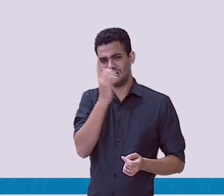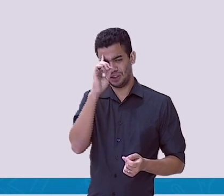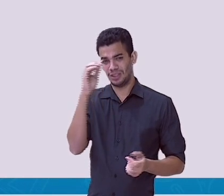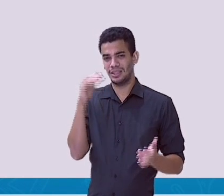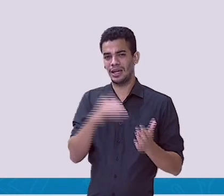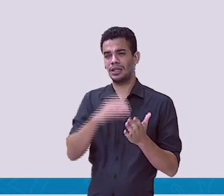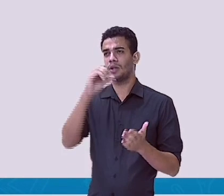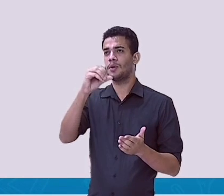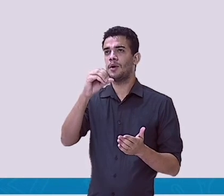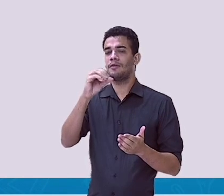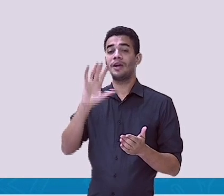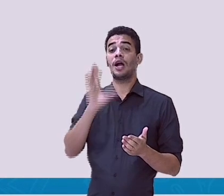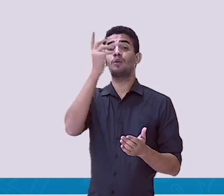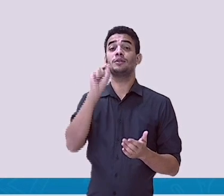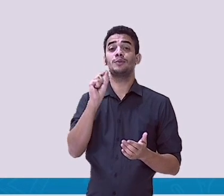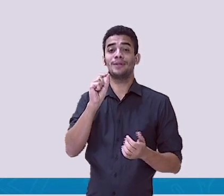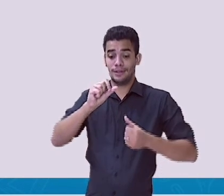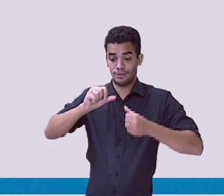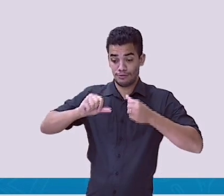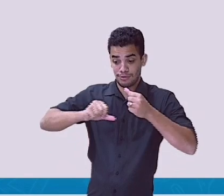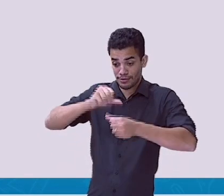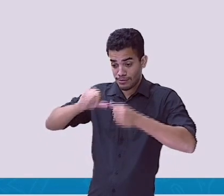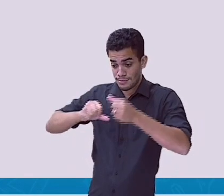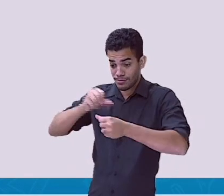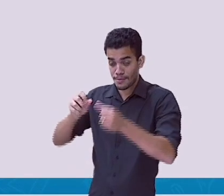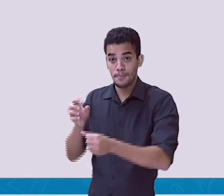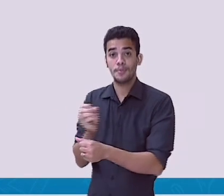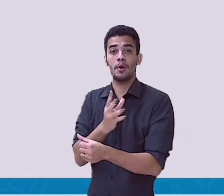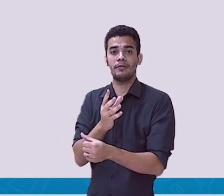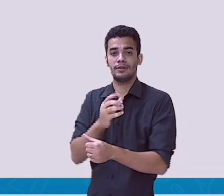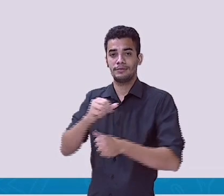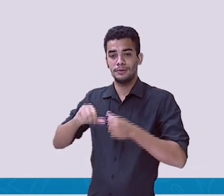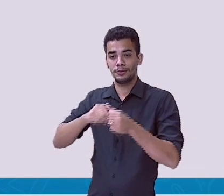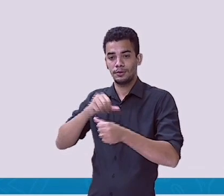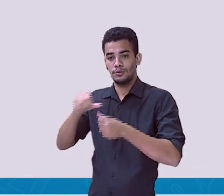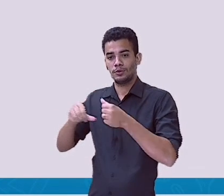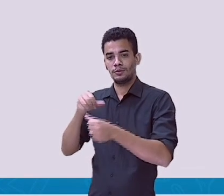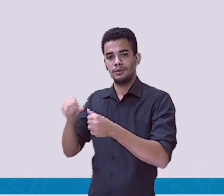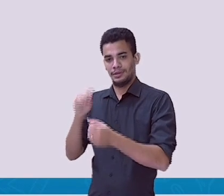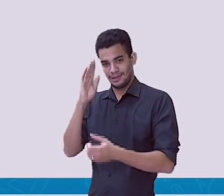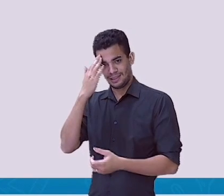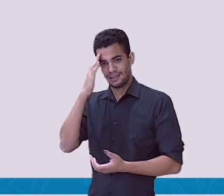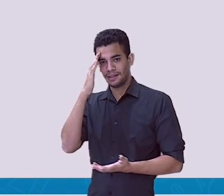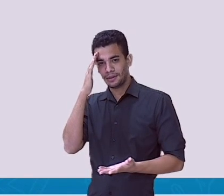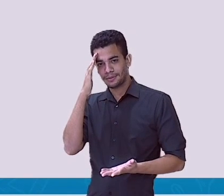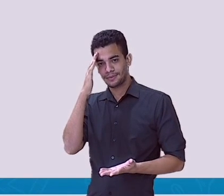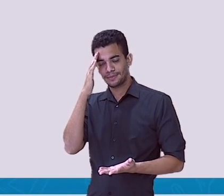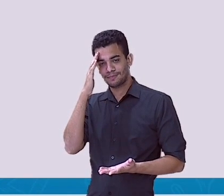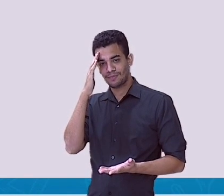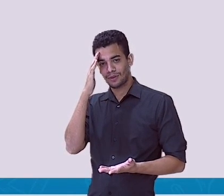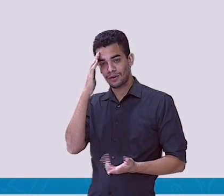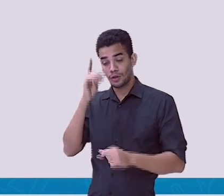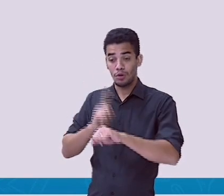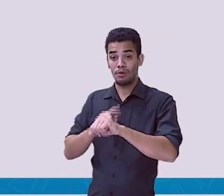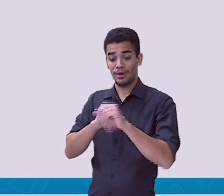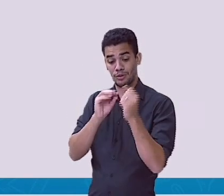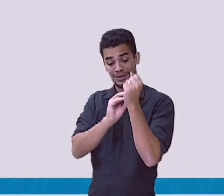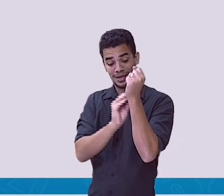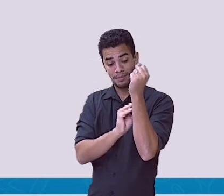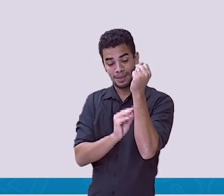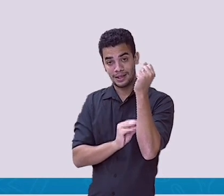lembra lá atrás, quando a gente falou dos glóbulos brancos, que ele tem alguns que capturam células mortas? Então, à medida que essas células vão